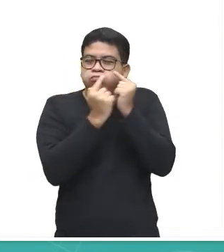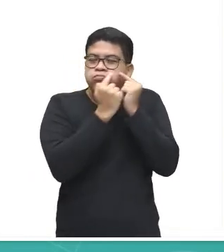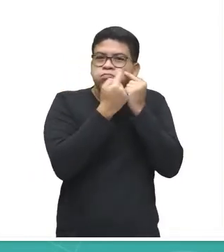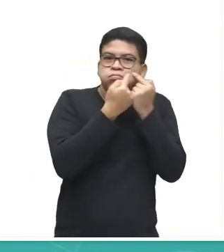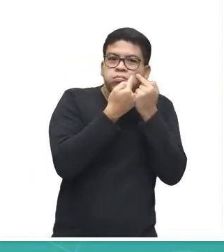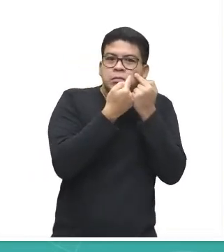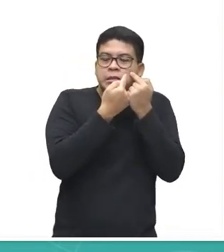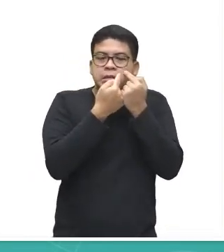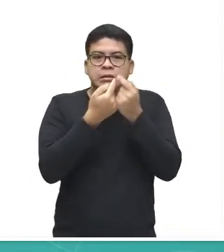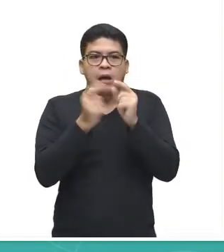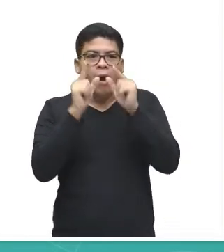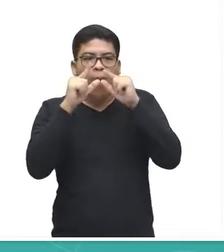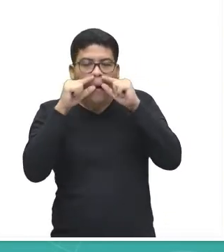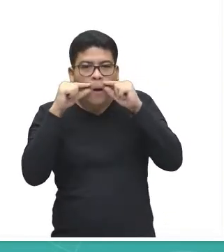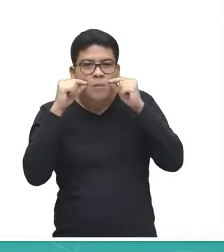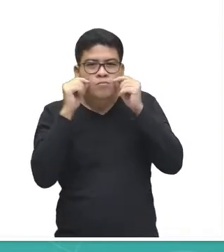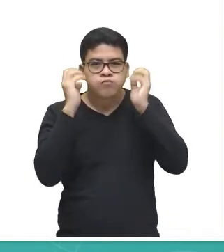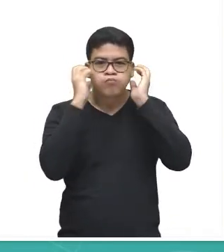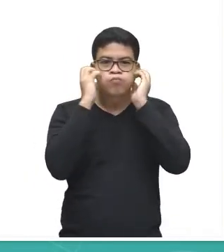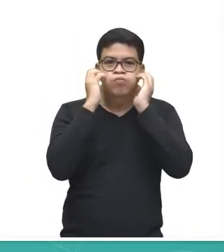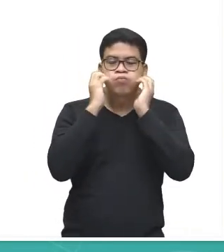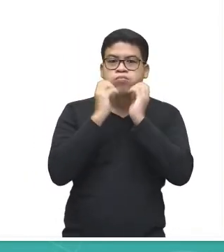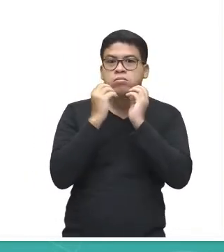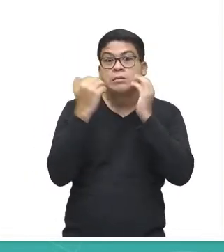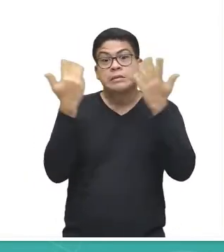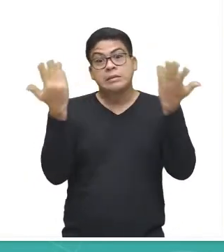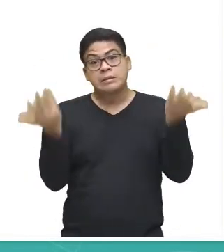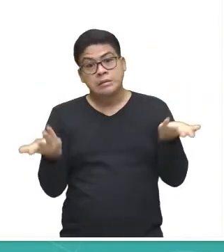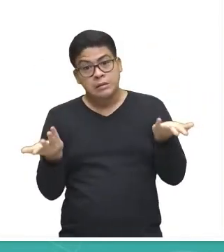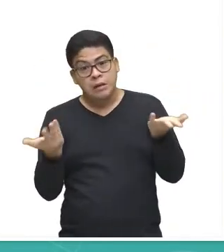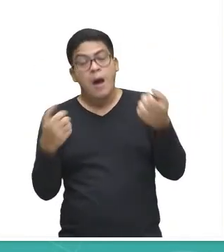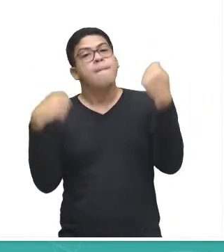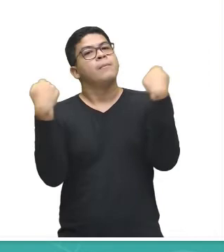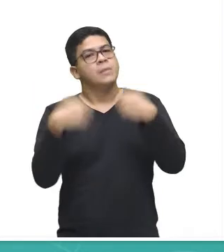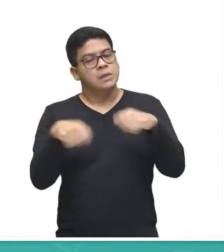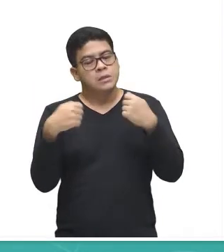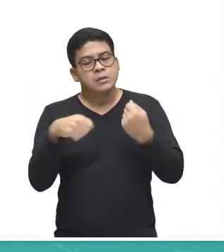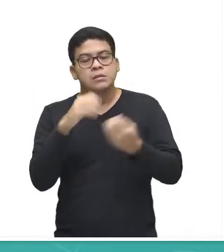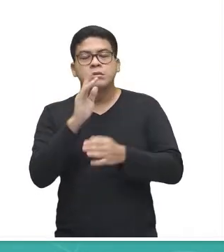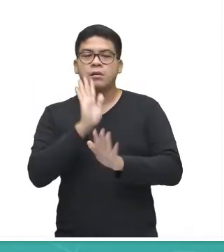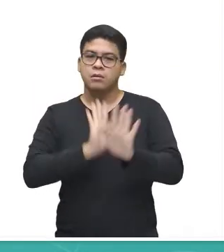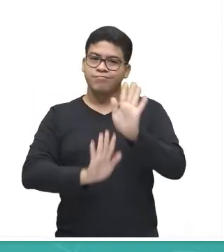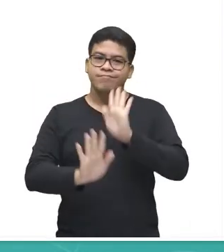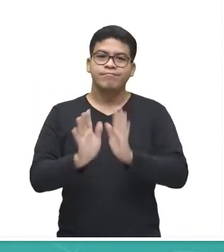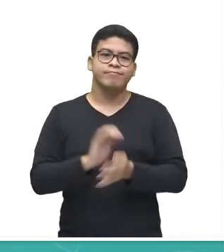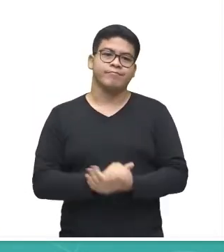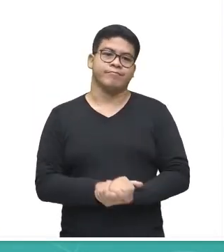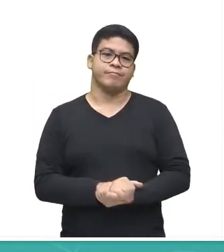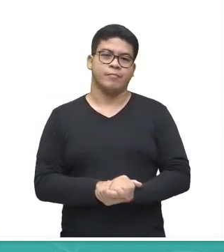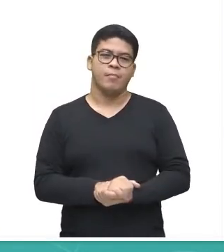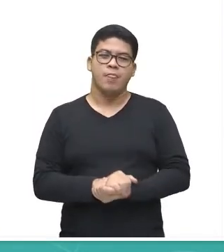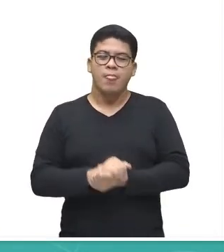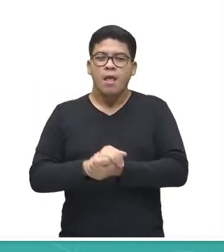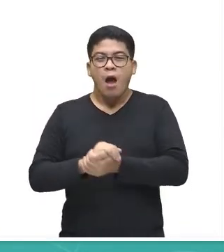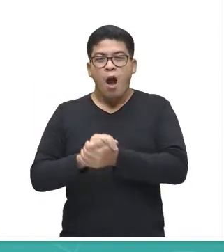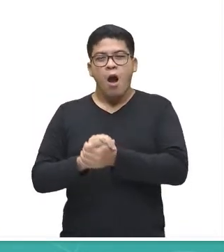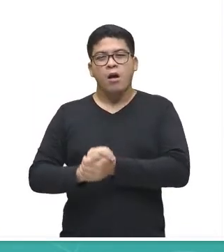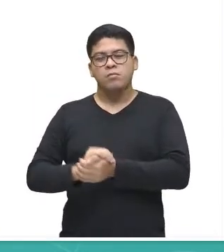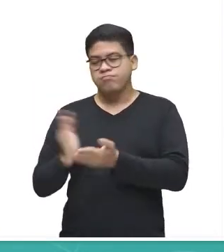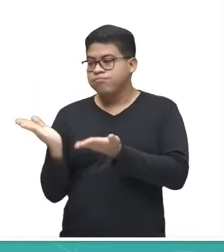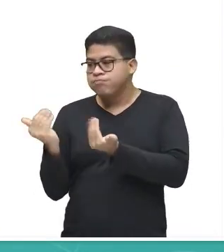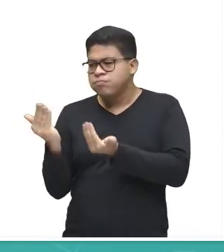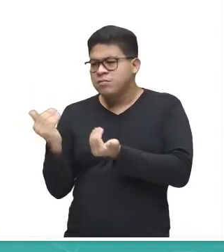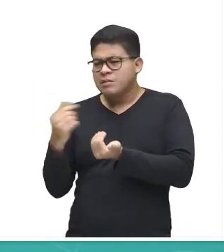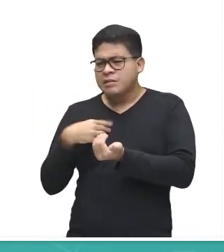que surgiu, e essa característica, ela leva a estágio em que o adolescente ele não